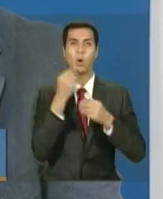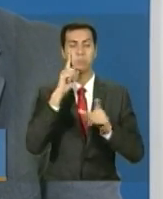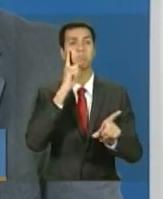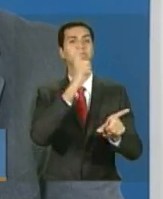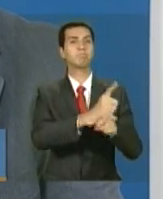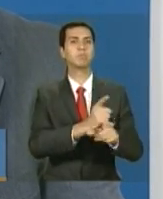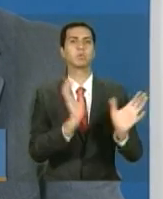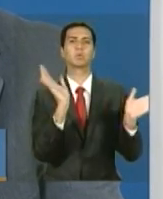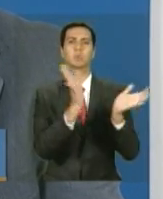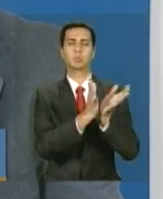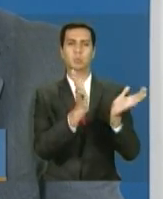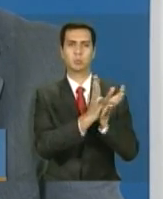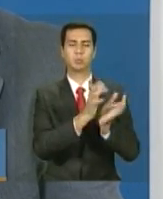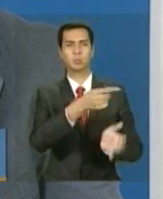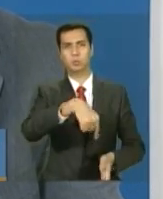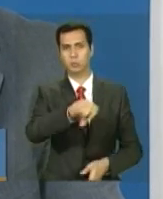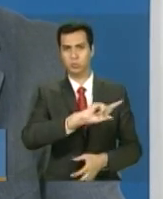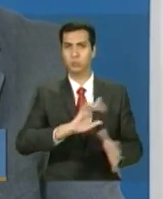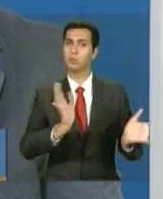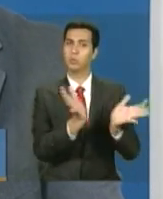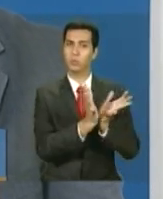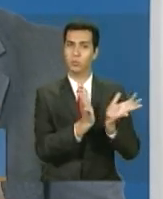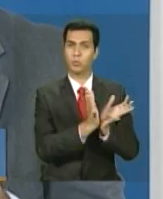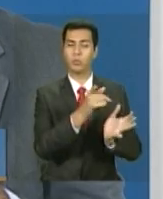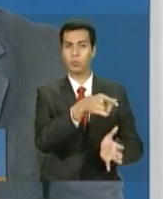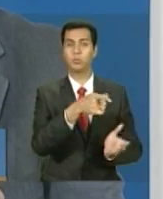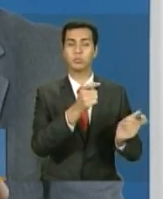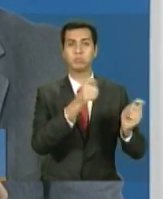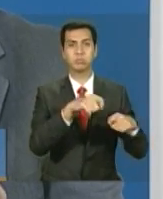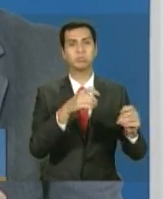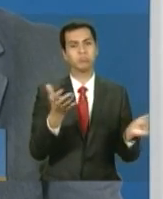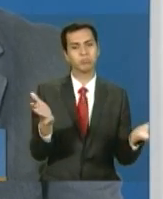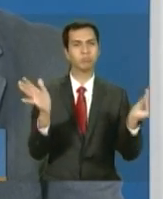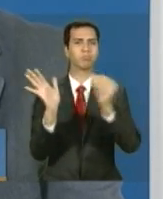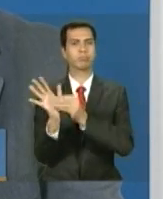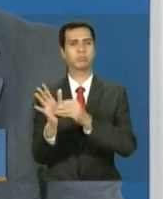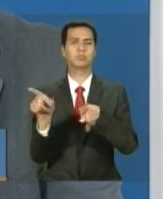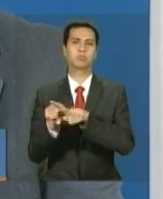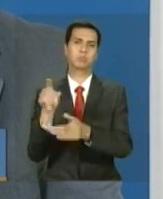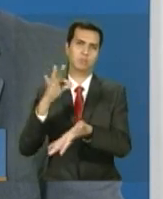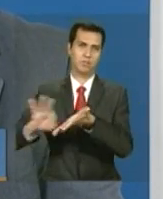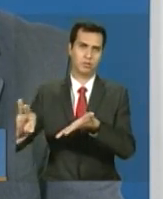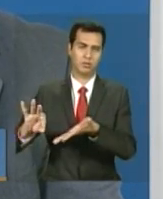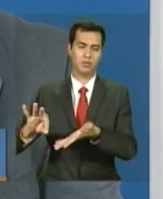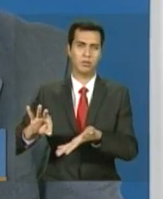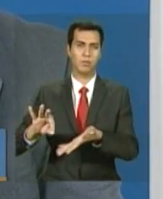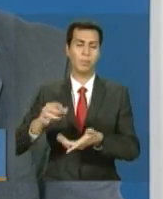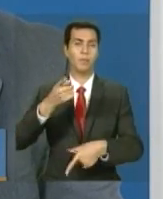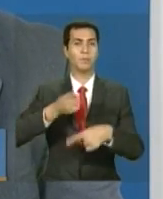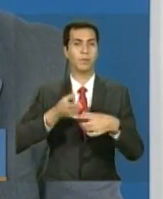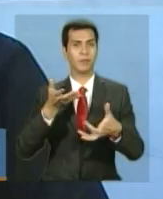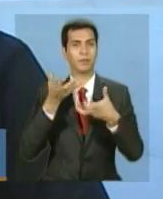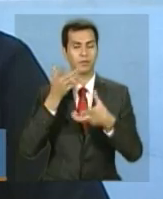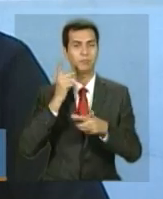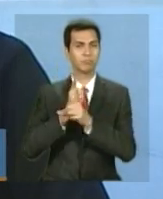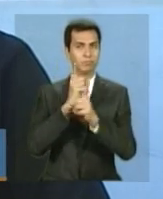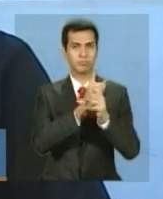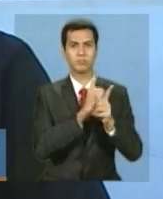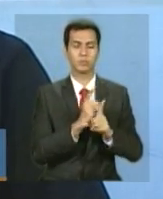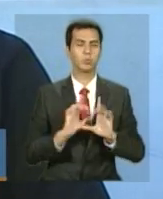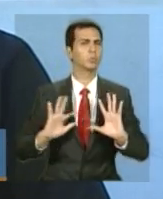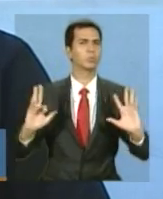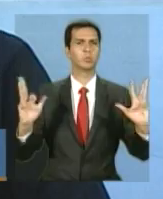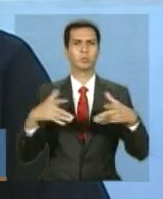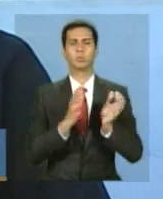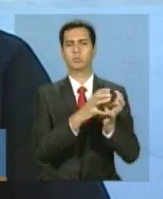dessas dessas populações né para que a gente tenha efetivamente a identificação delas no cadastro único que